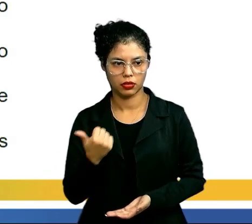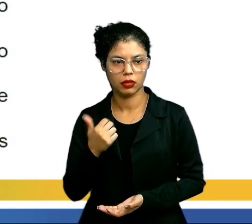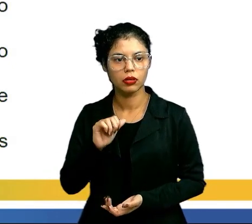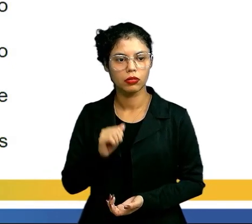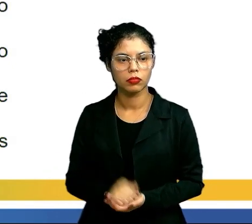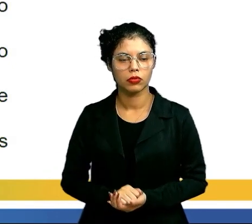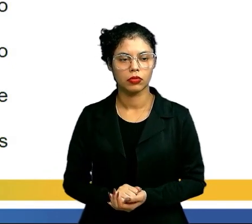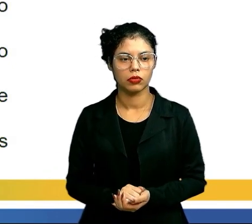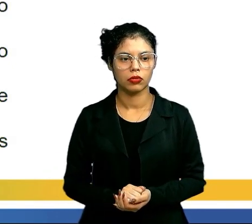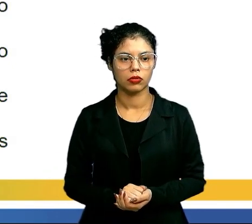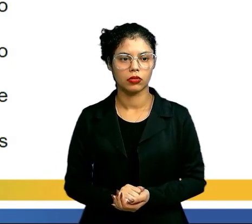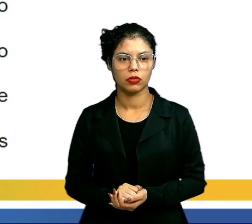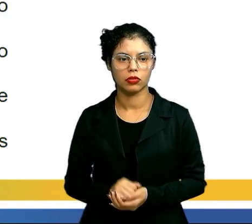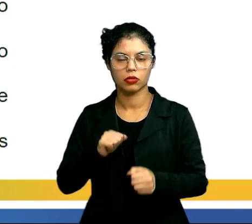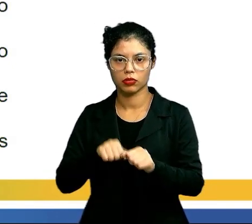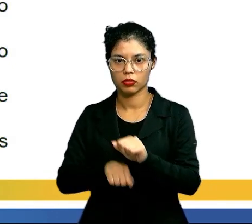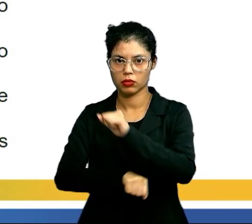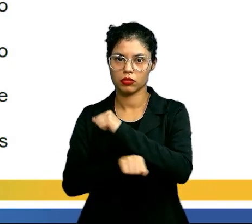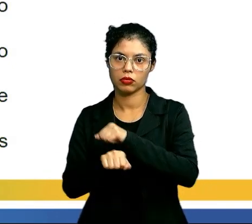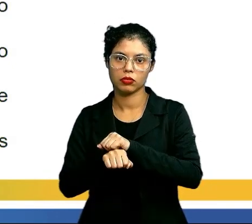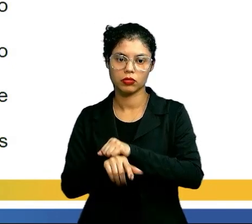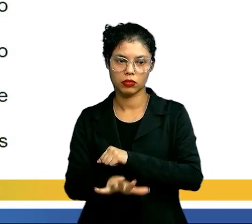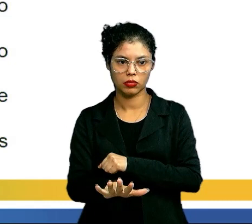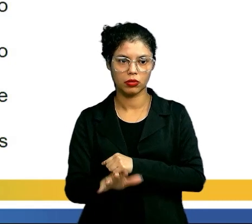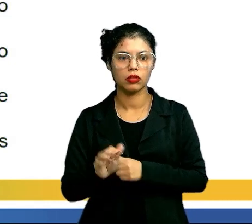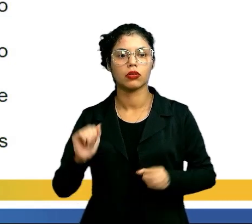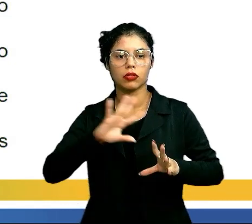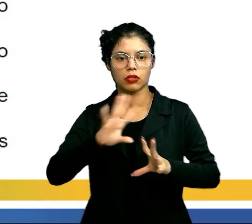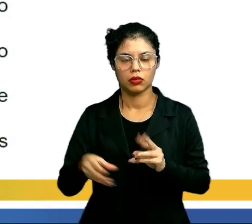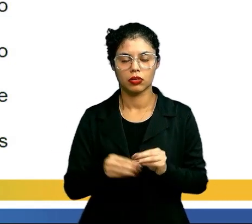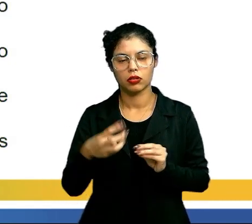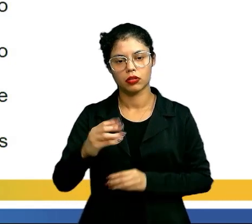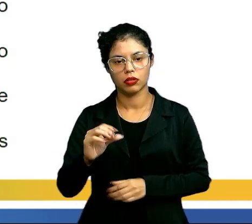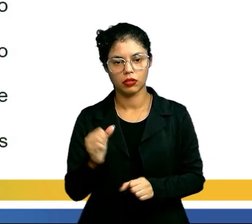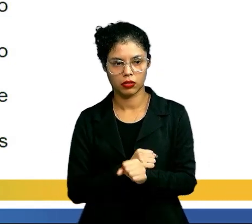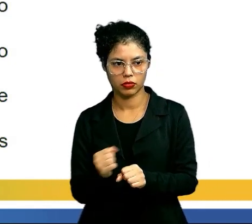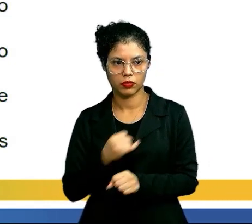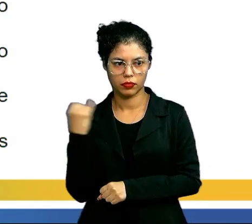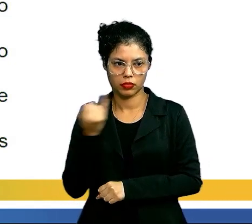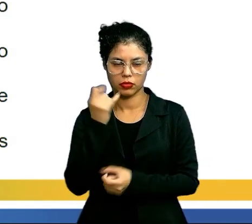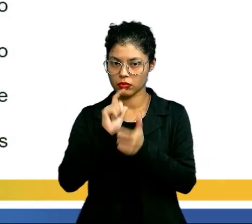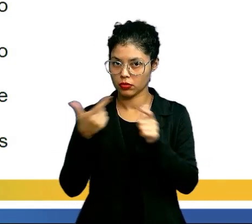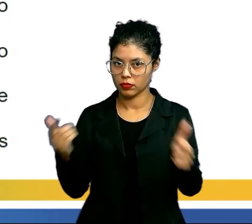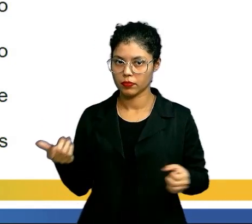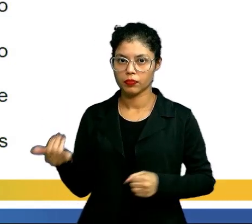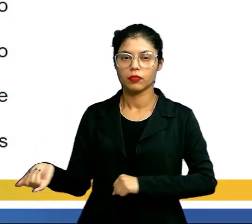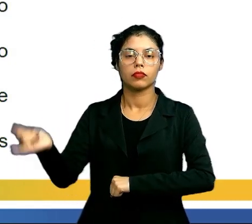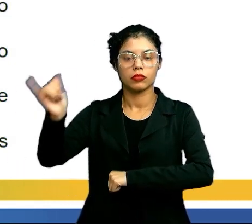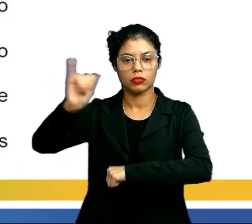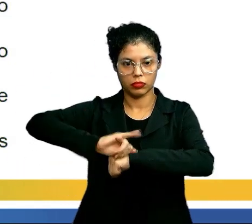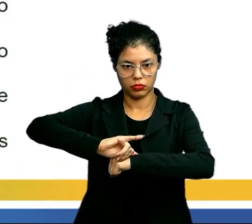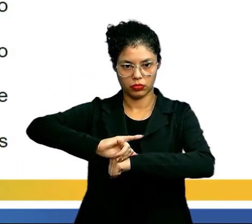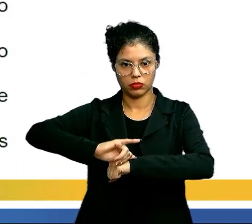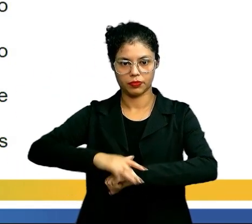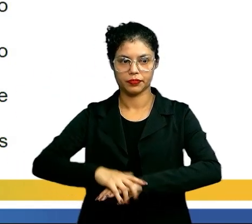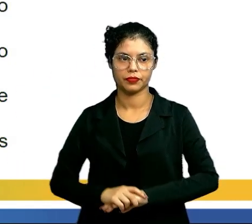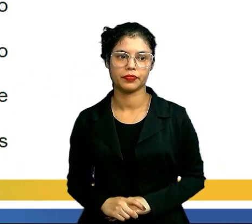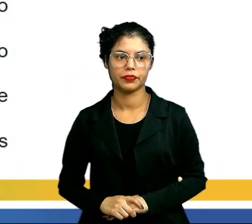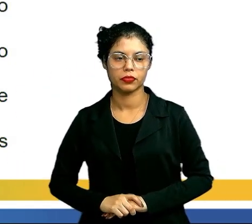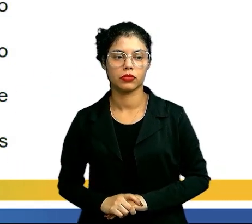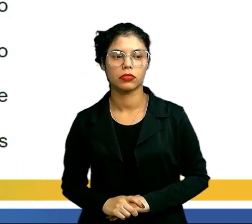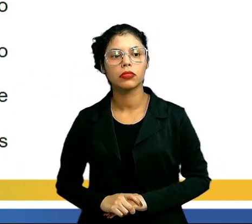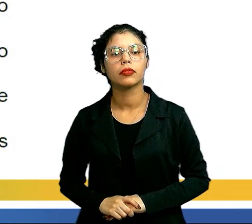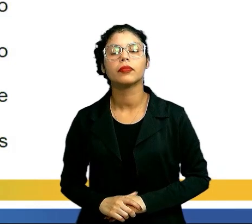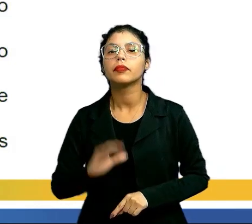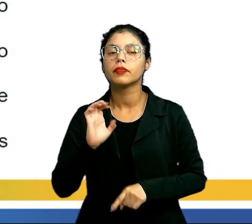D. Das melhorias sanitárias implementadas nos últimos 30 anos, principalmente nas grandes